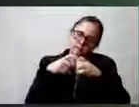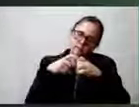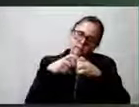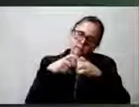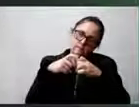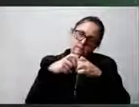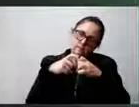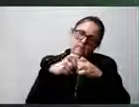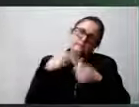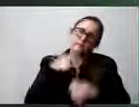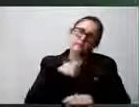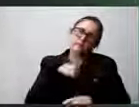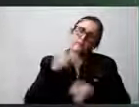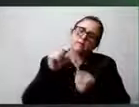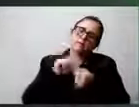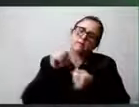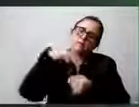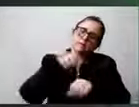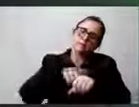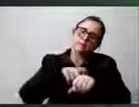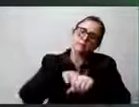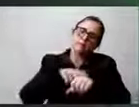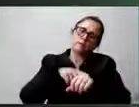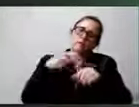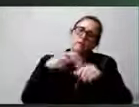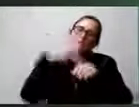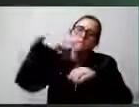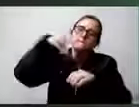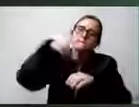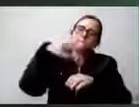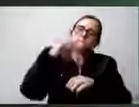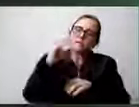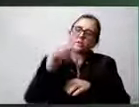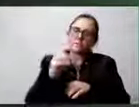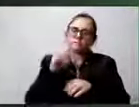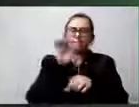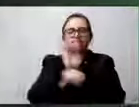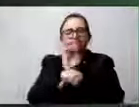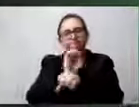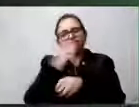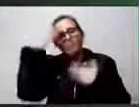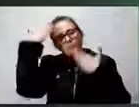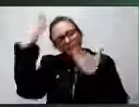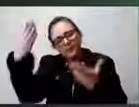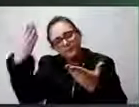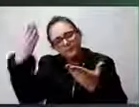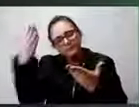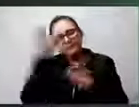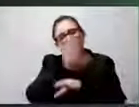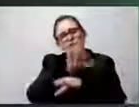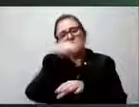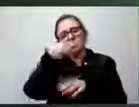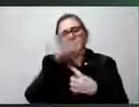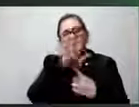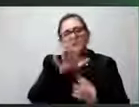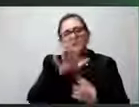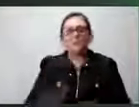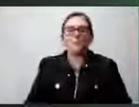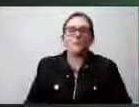que é o que eu faço nesse momento no México. Então, muito obrigado e espero ter contribuído de alguma forma com essa apresentação.